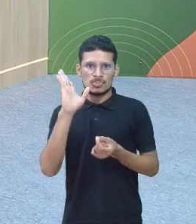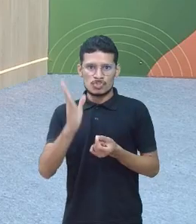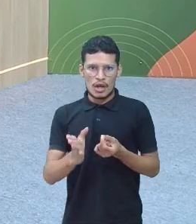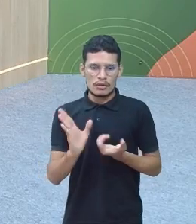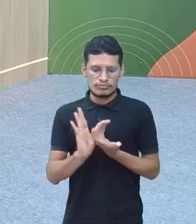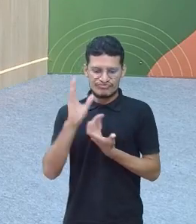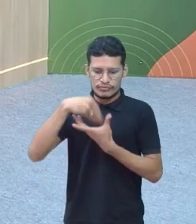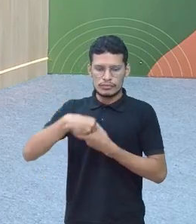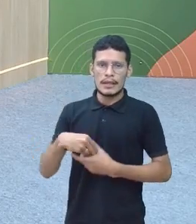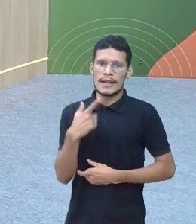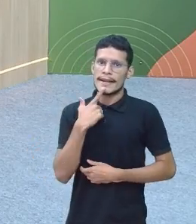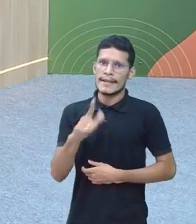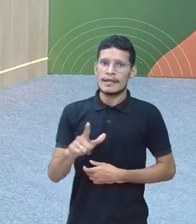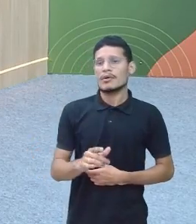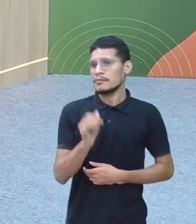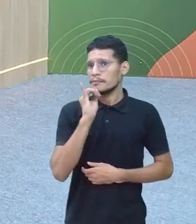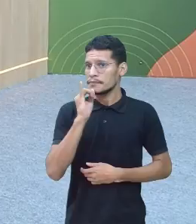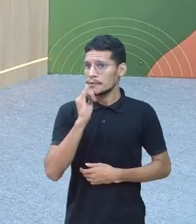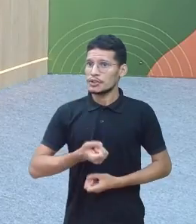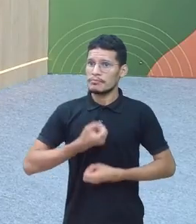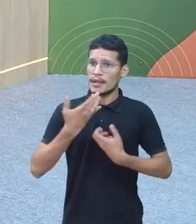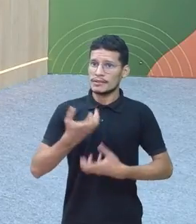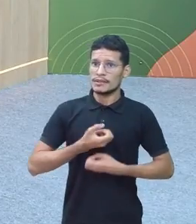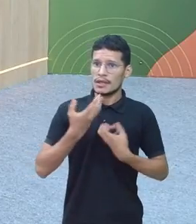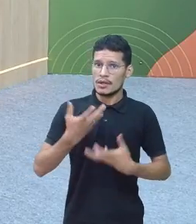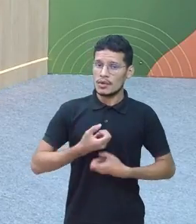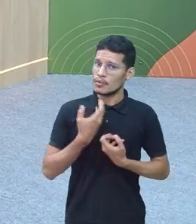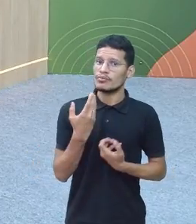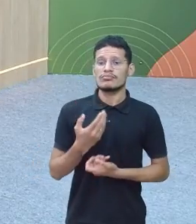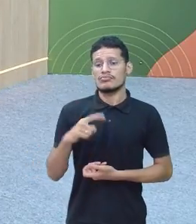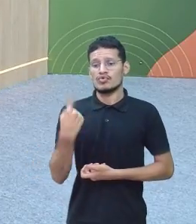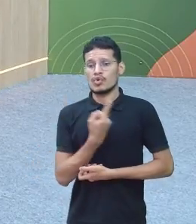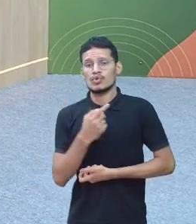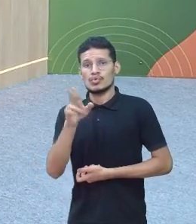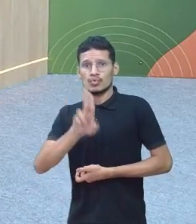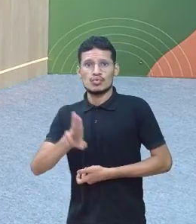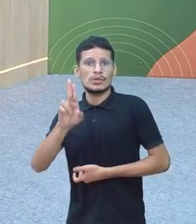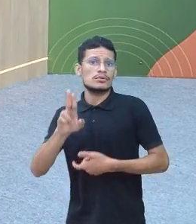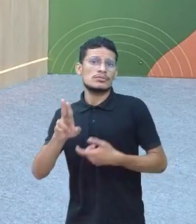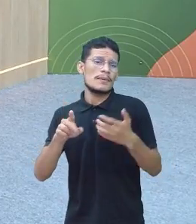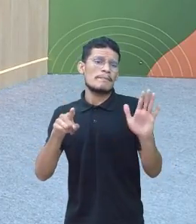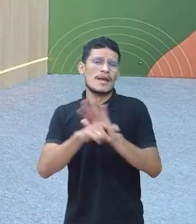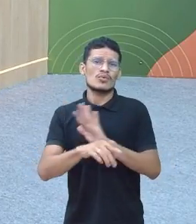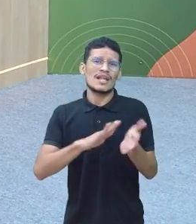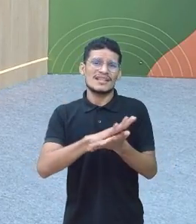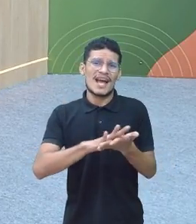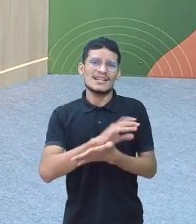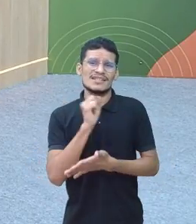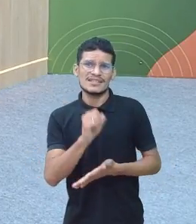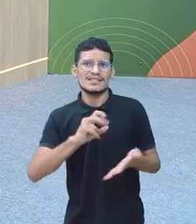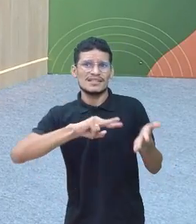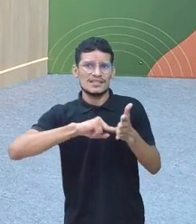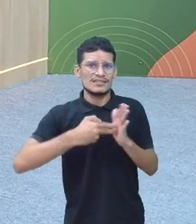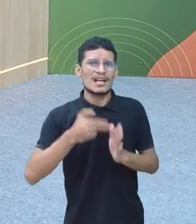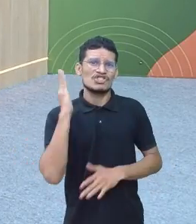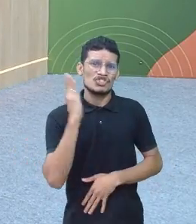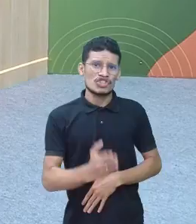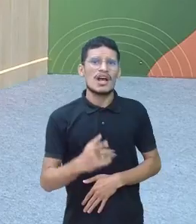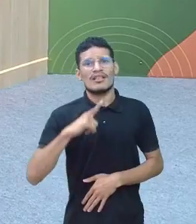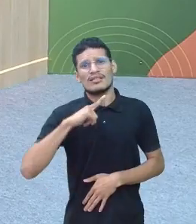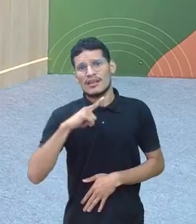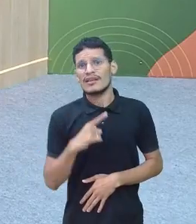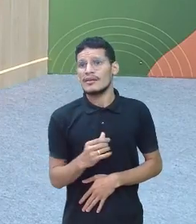pela língua. São expressões que a gente utiliza e a gente nem precisa mais se perguntar se aquilo faz sentido, porque para a gente já